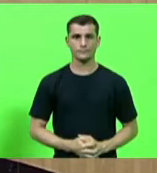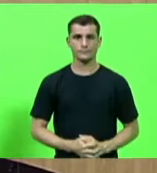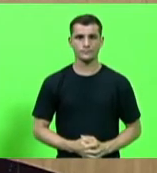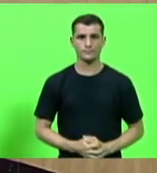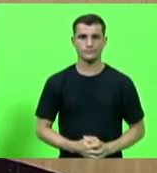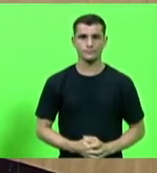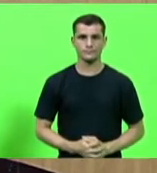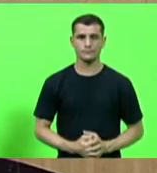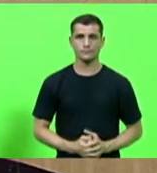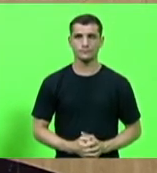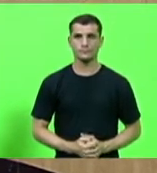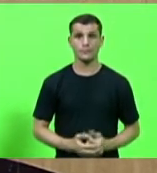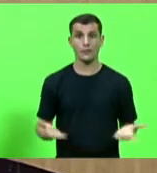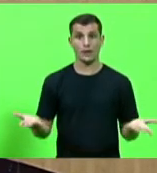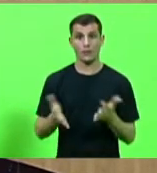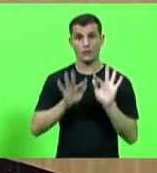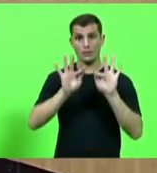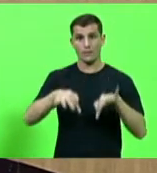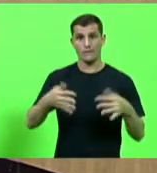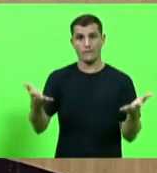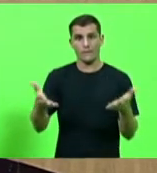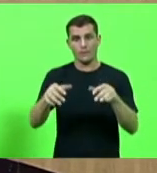Está encerrada a presente sessão.